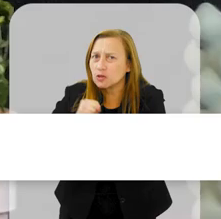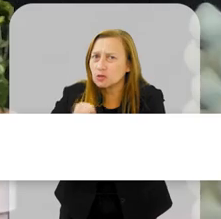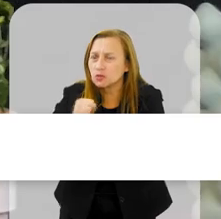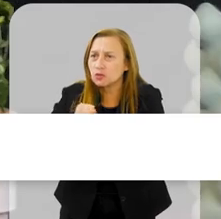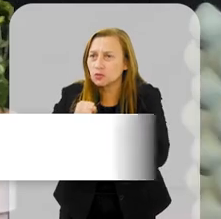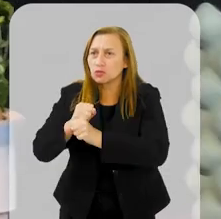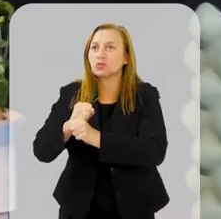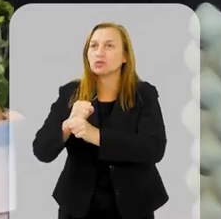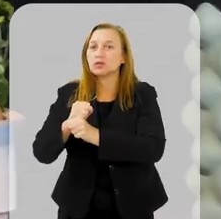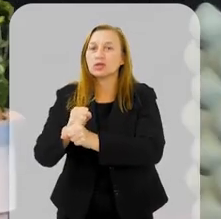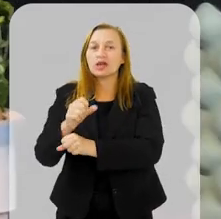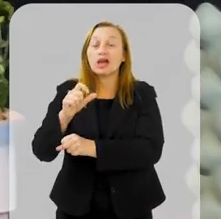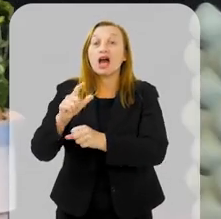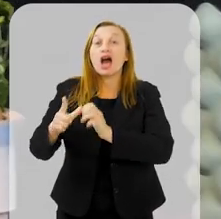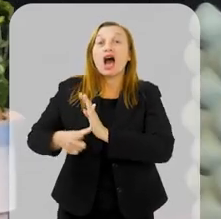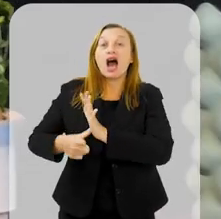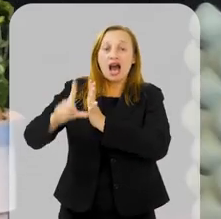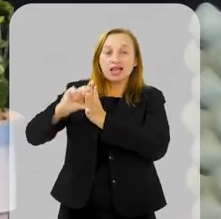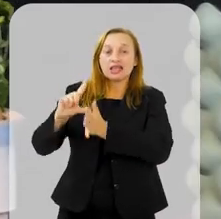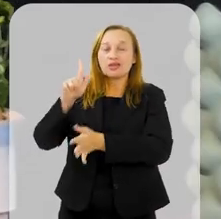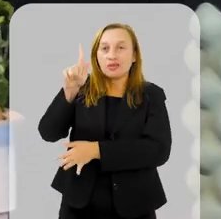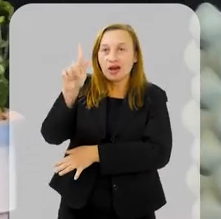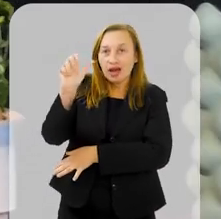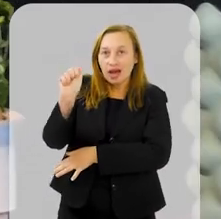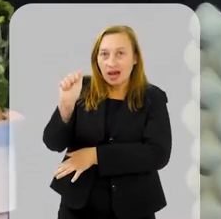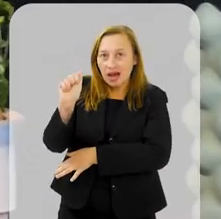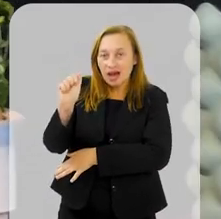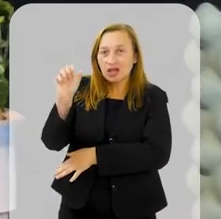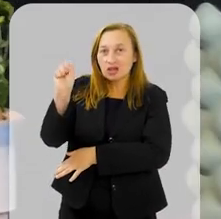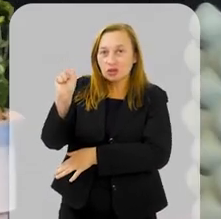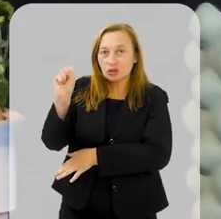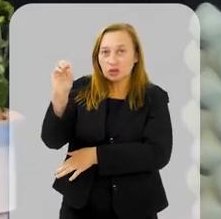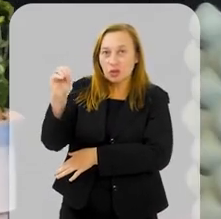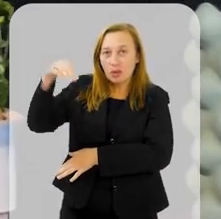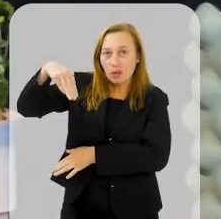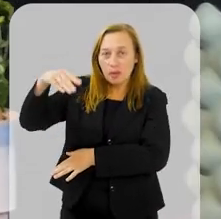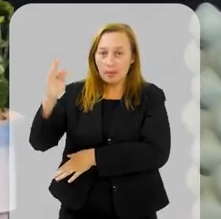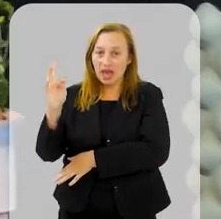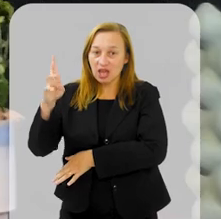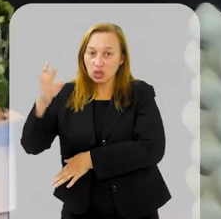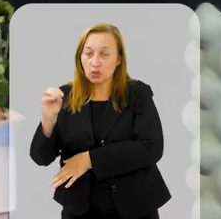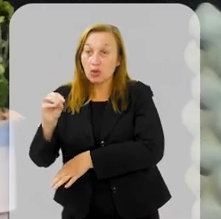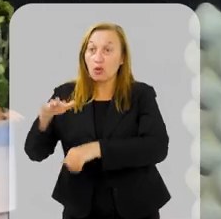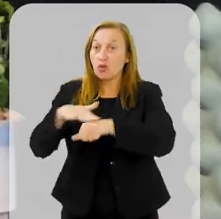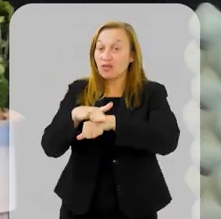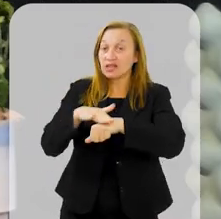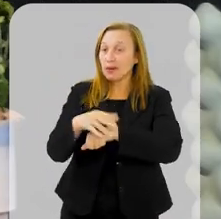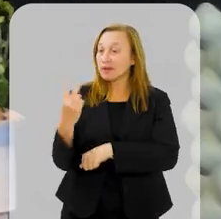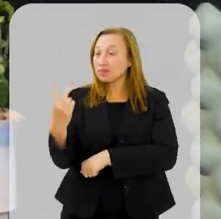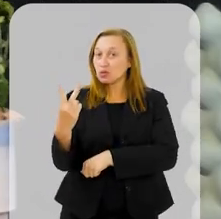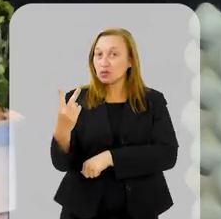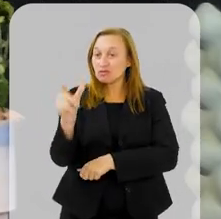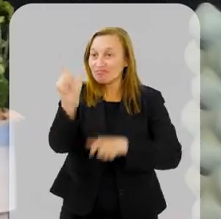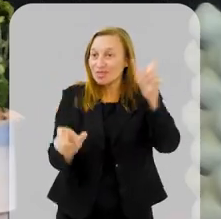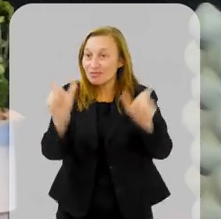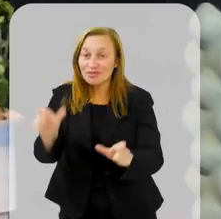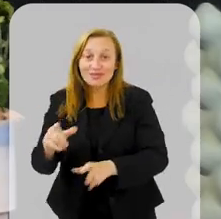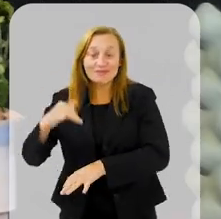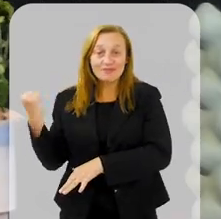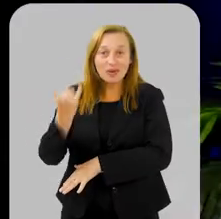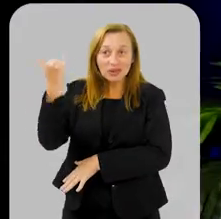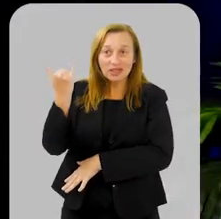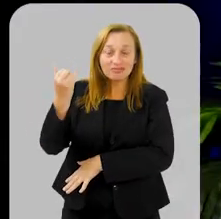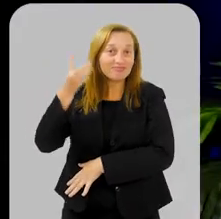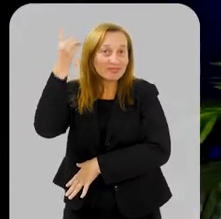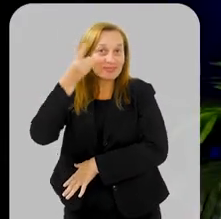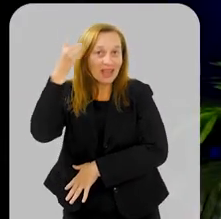décadas funcionou o gasômetro. Para conversar com a gente sobre o tema, temos dois convidados. Primeiro, o